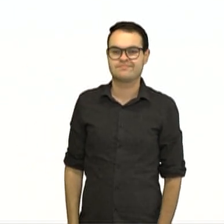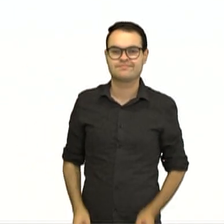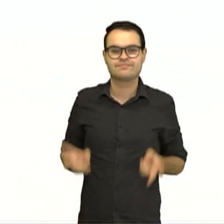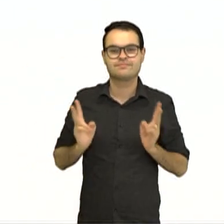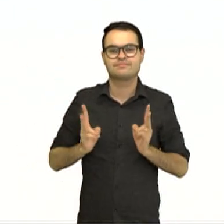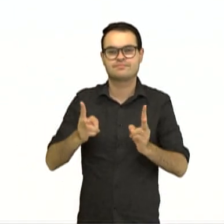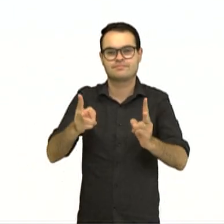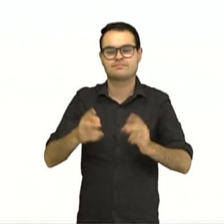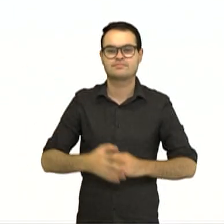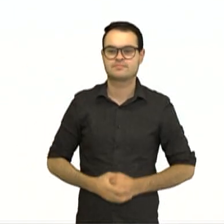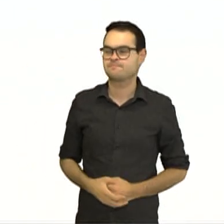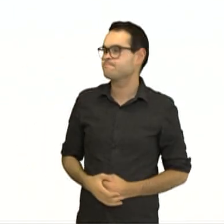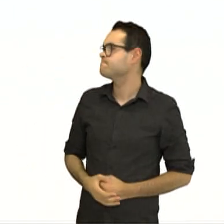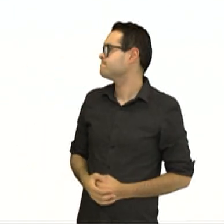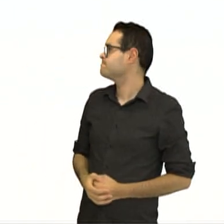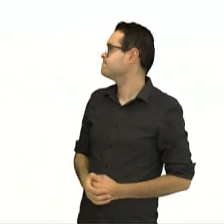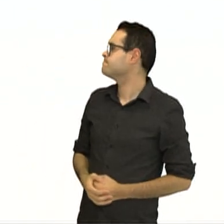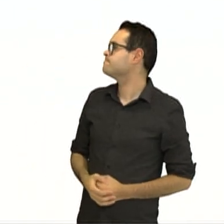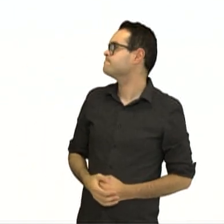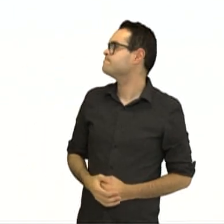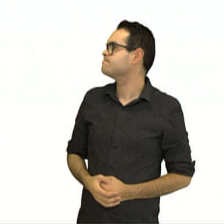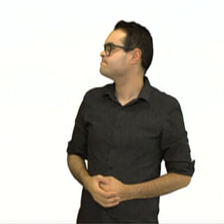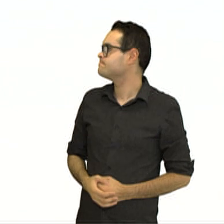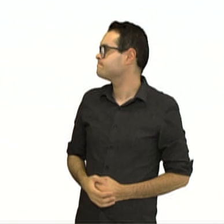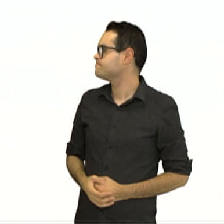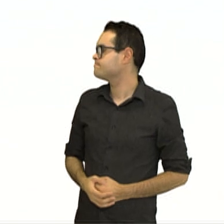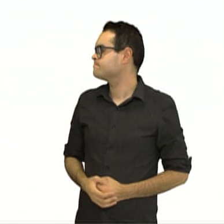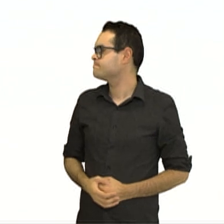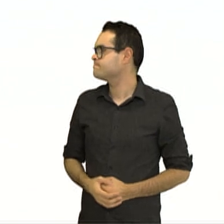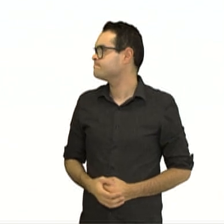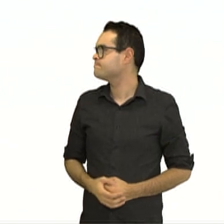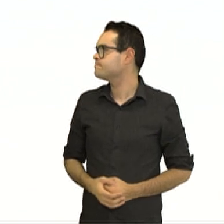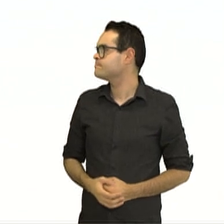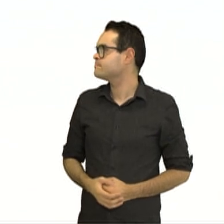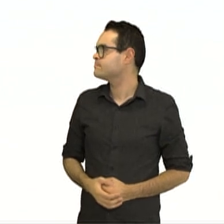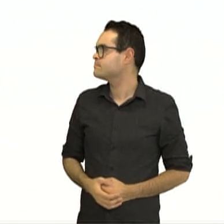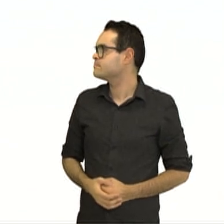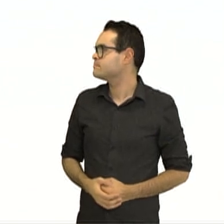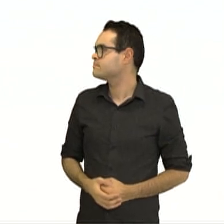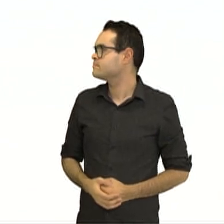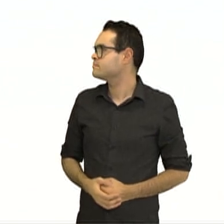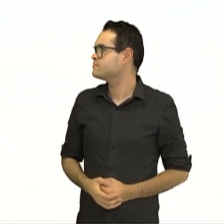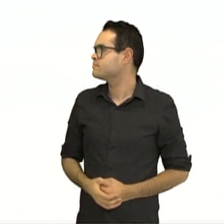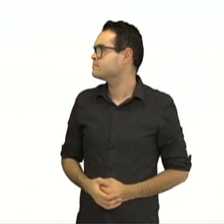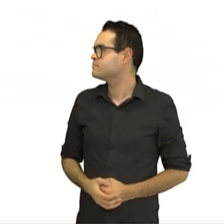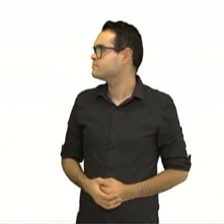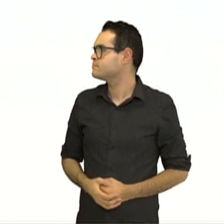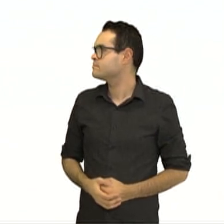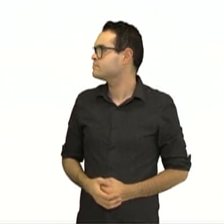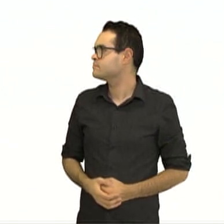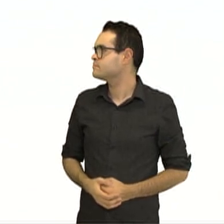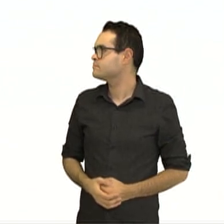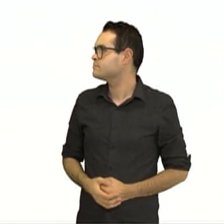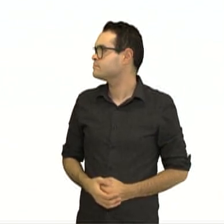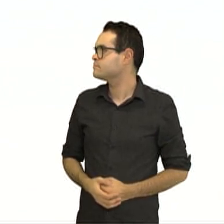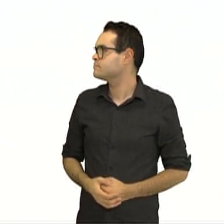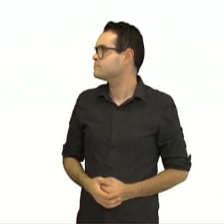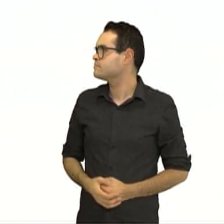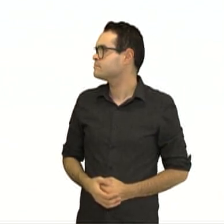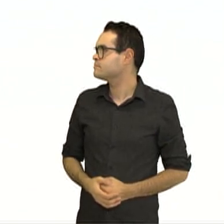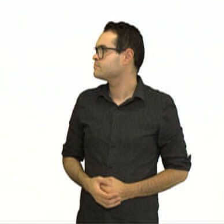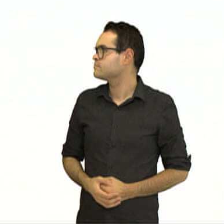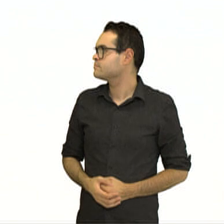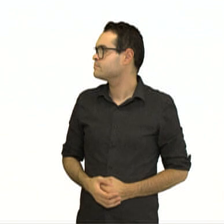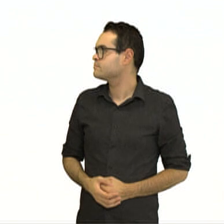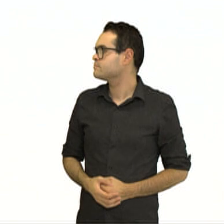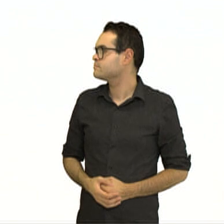Continuando. So, there's some things that I think about and only an Igbo expression can capture it. And there are other